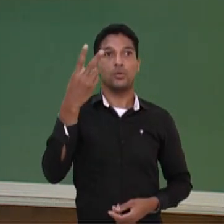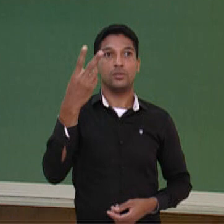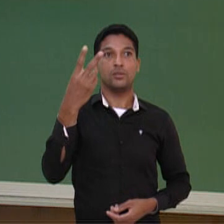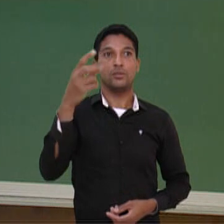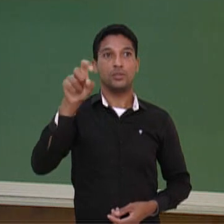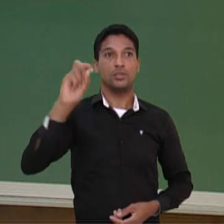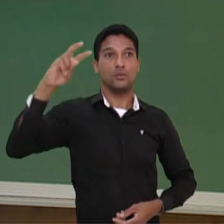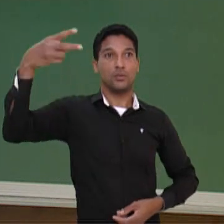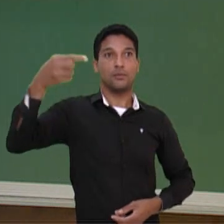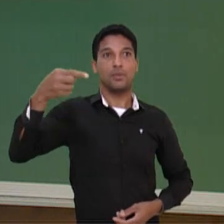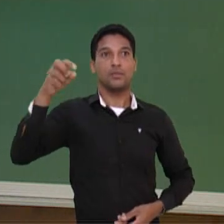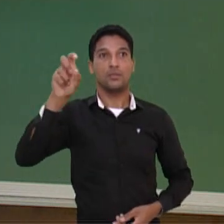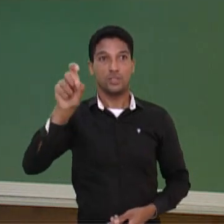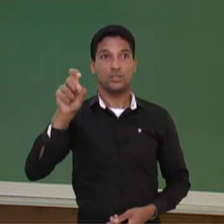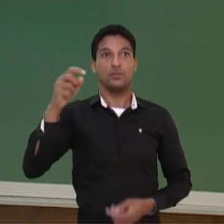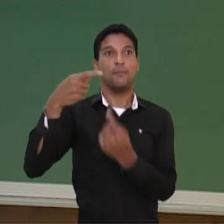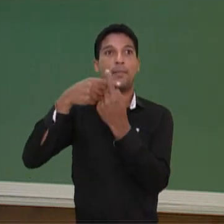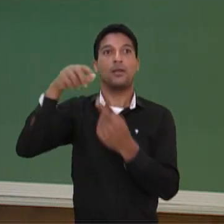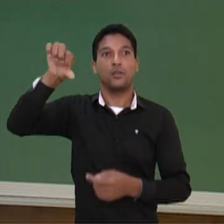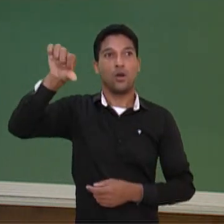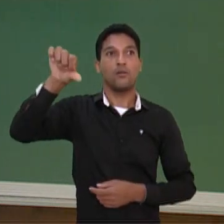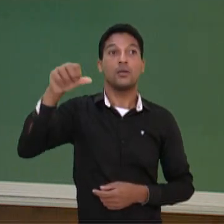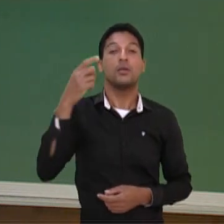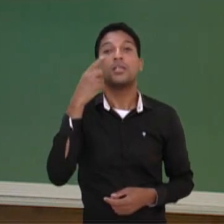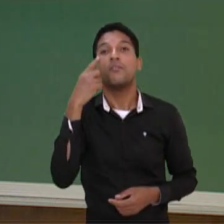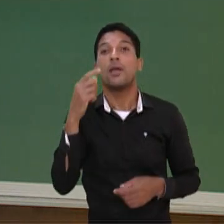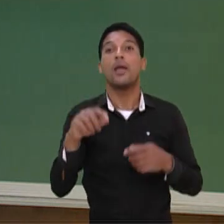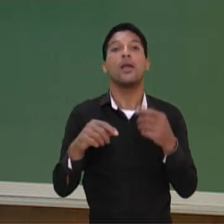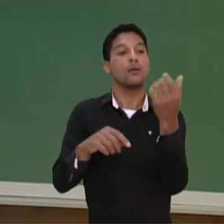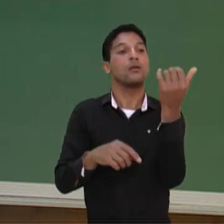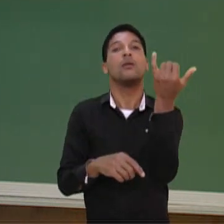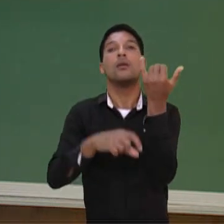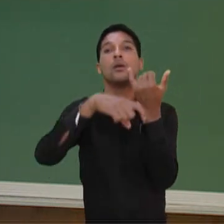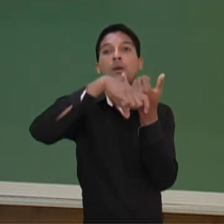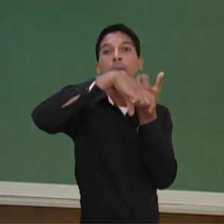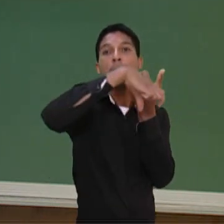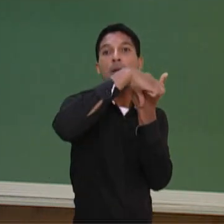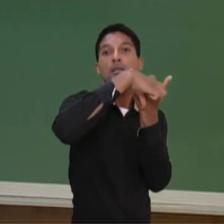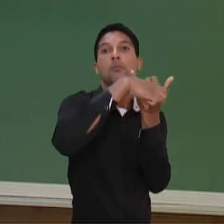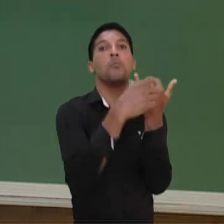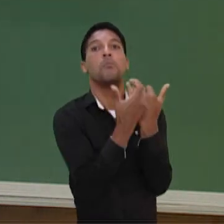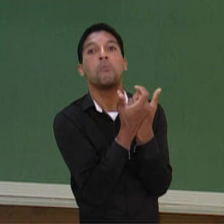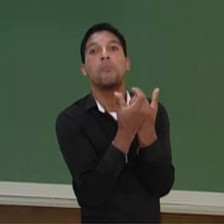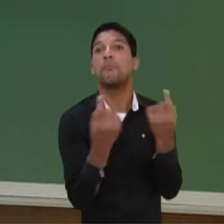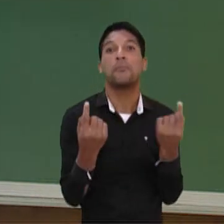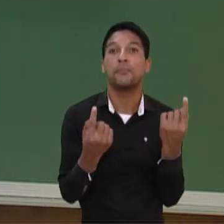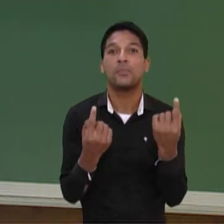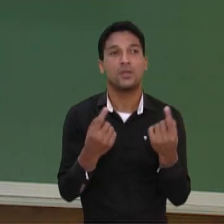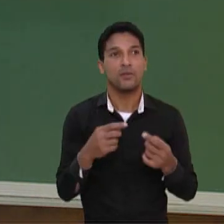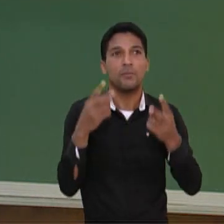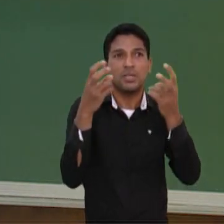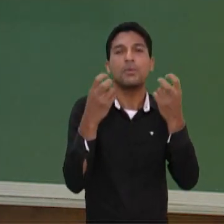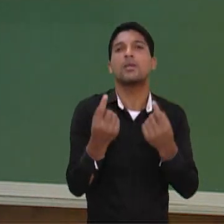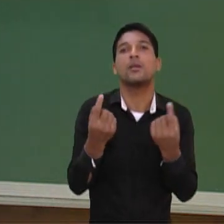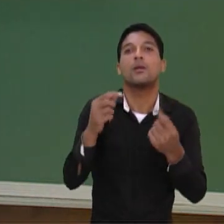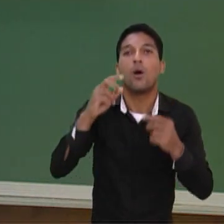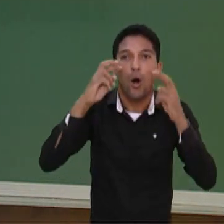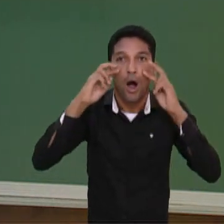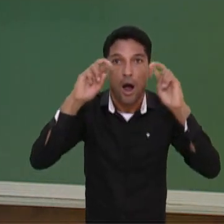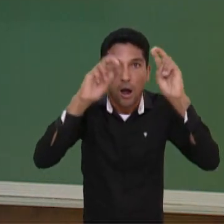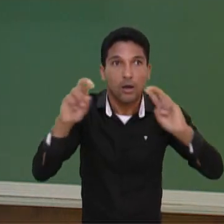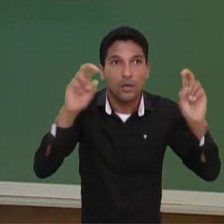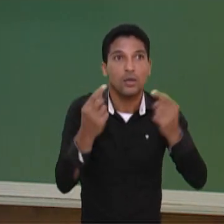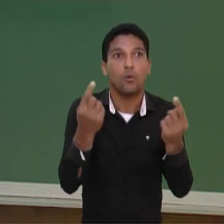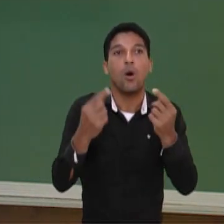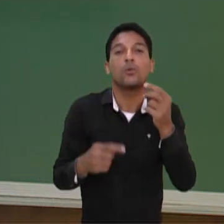concavidade voltada para cima ou para baixo. Eu vou observar o quê? Eu vou observar qual número que está multiplicando o termo